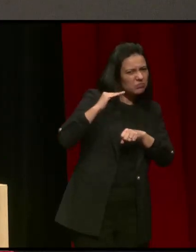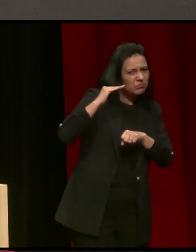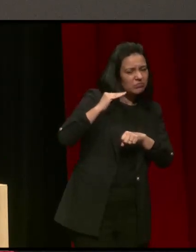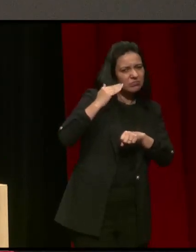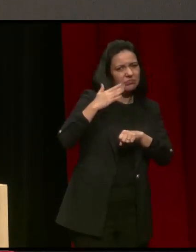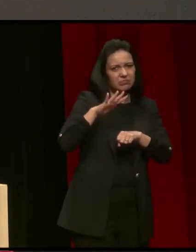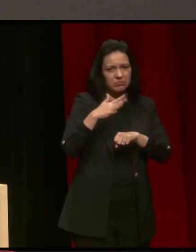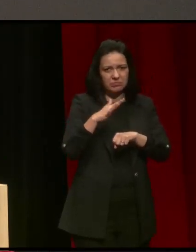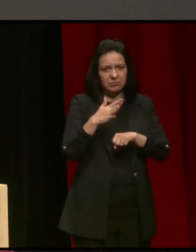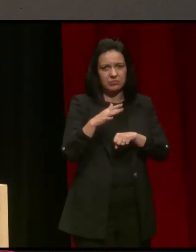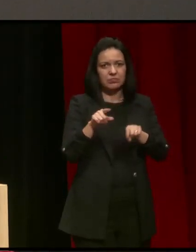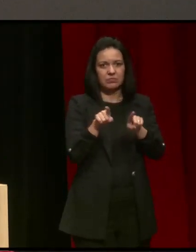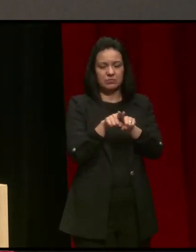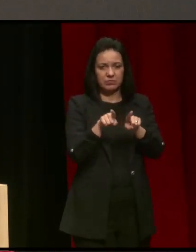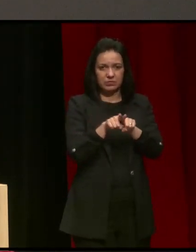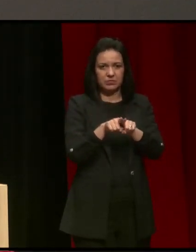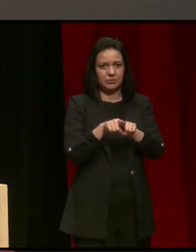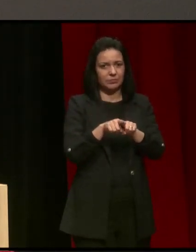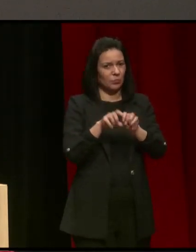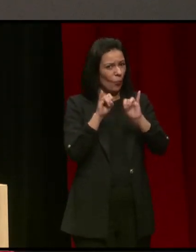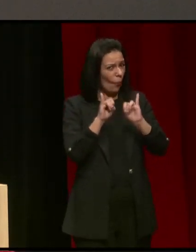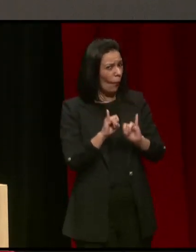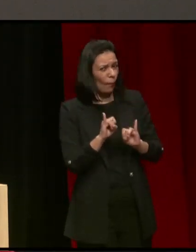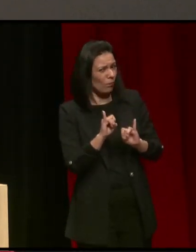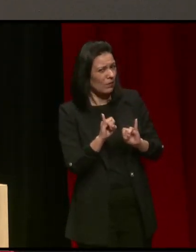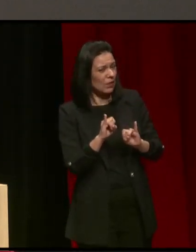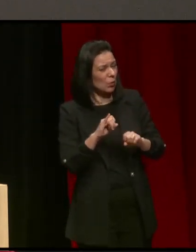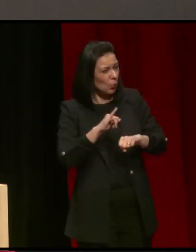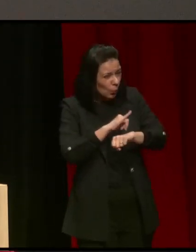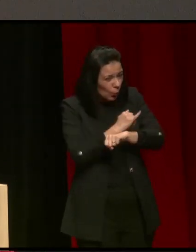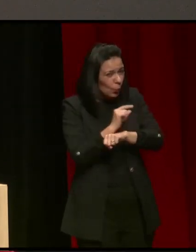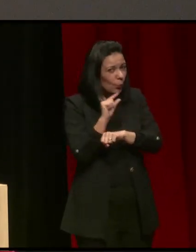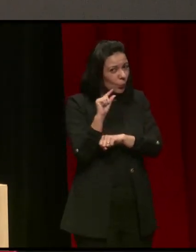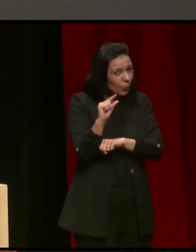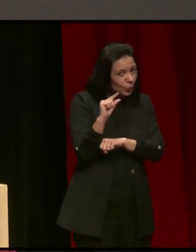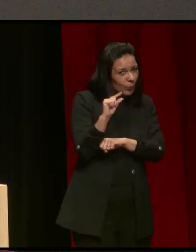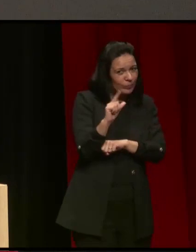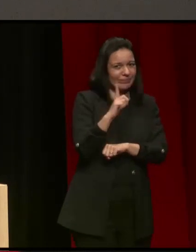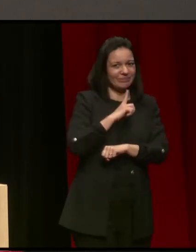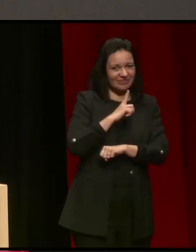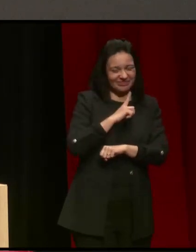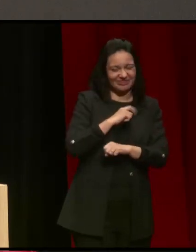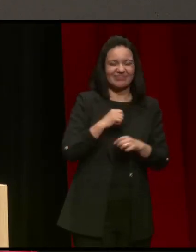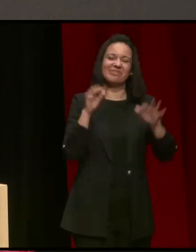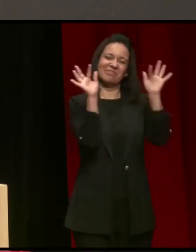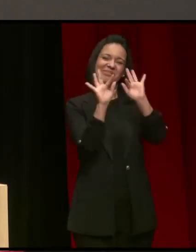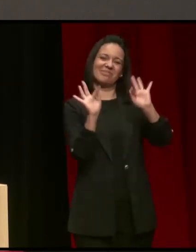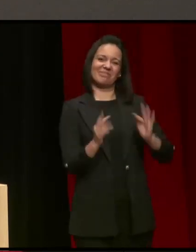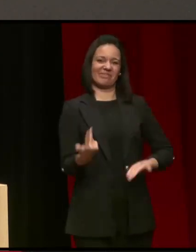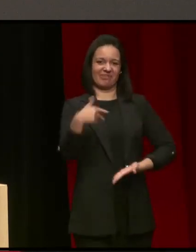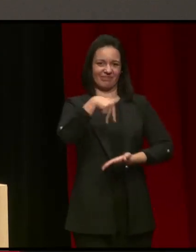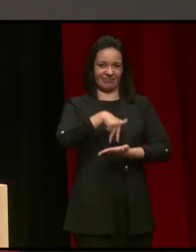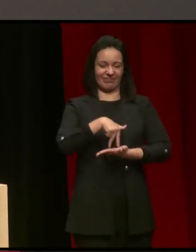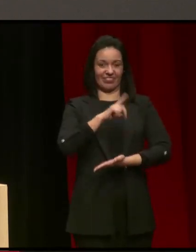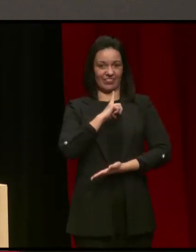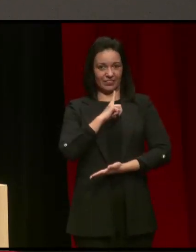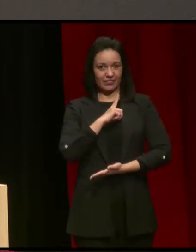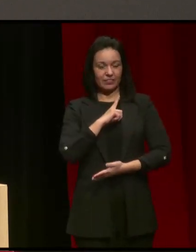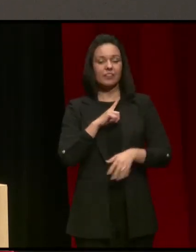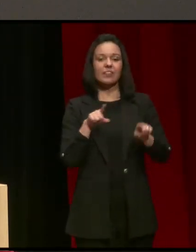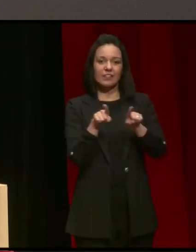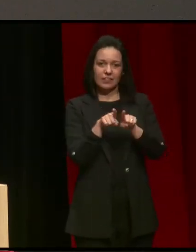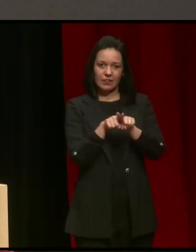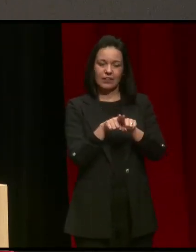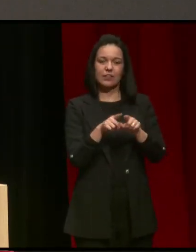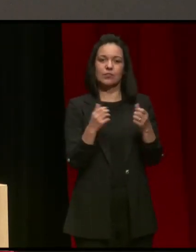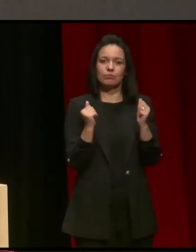levemente sem dieta, um pouco acima do peso, então assim estou hoje. Muito feliz de estar aqui, principalmente dividindo